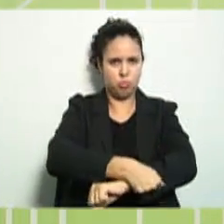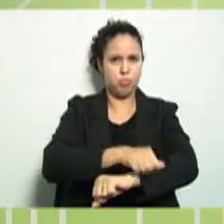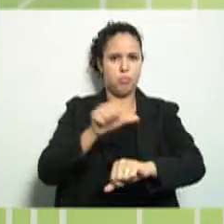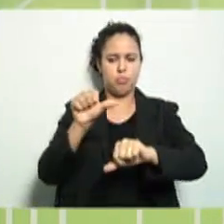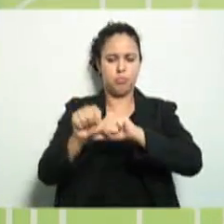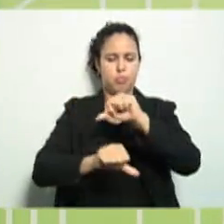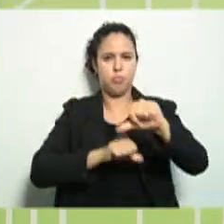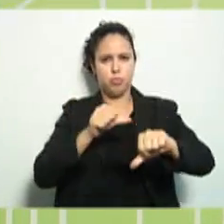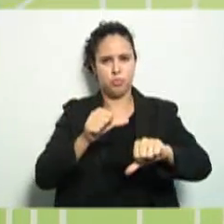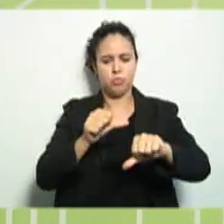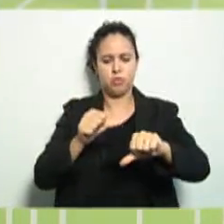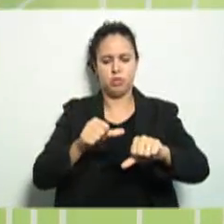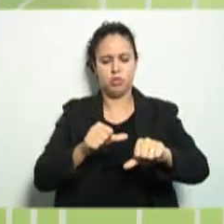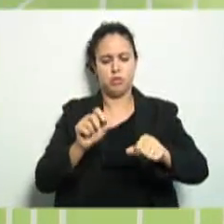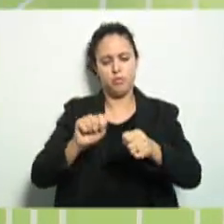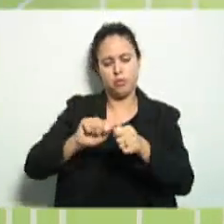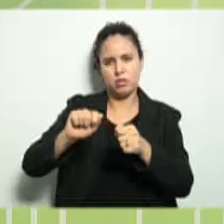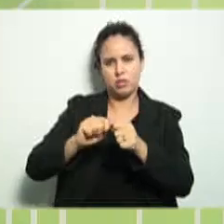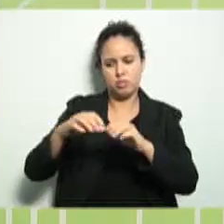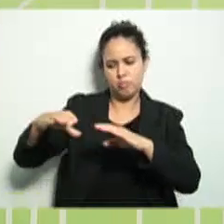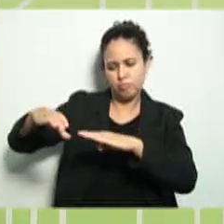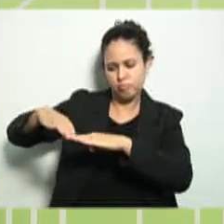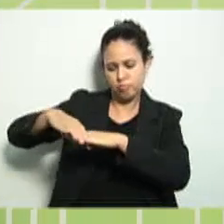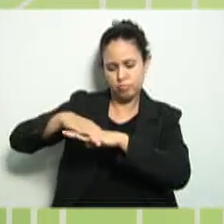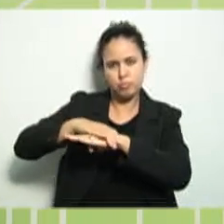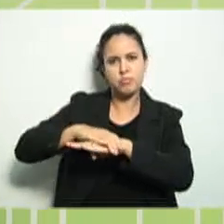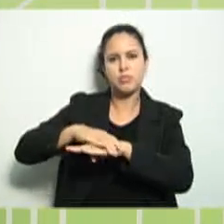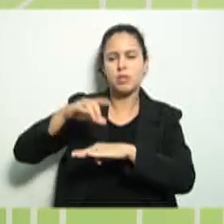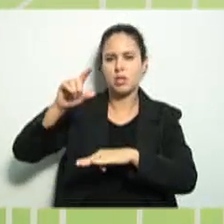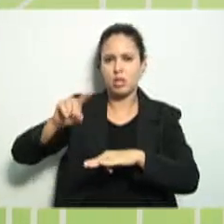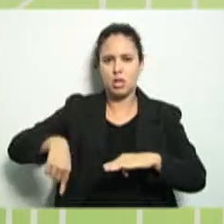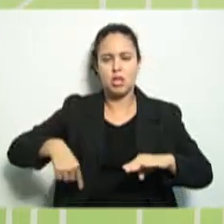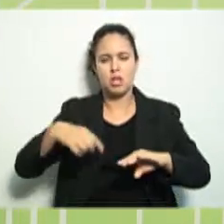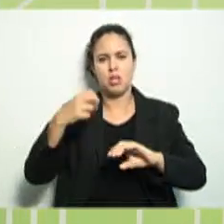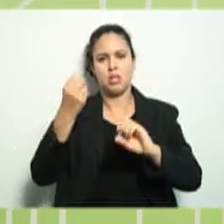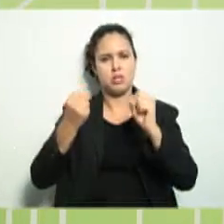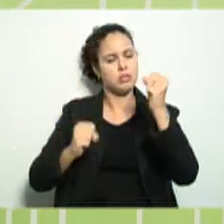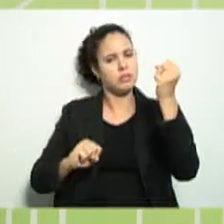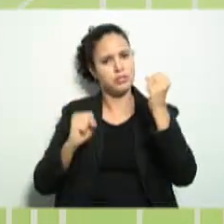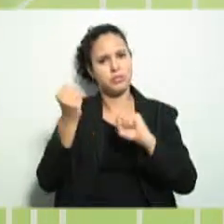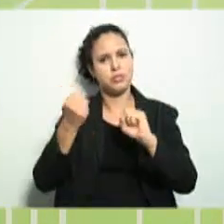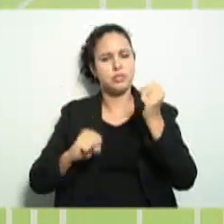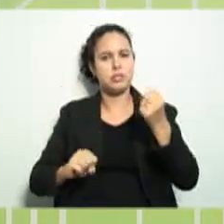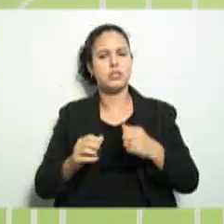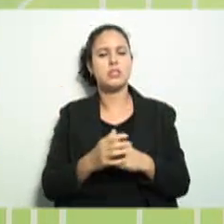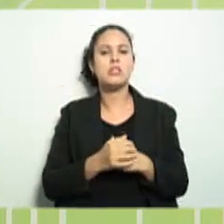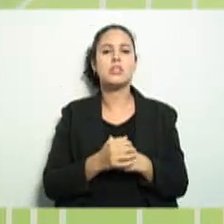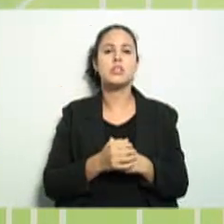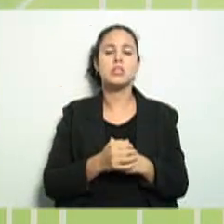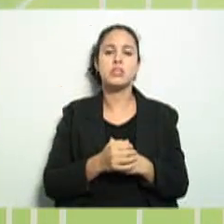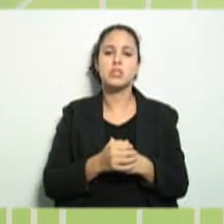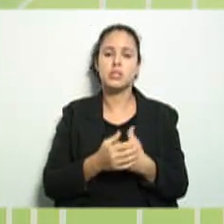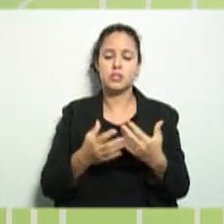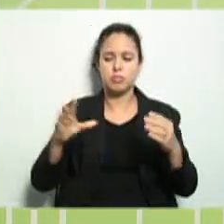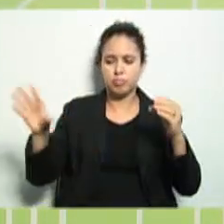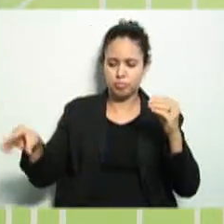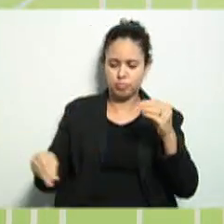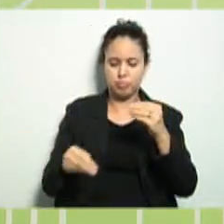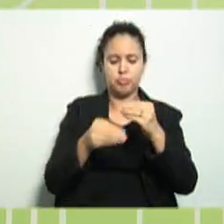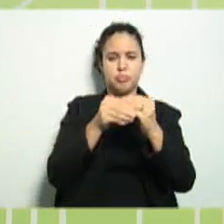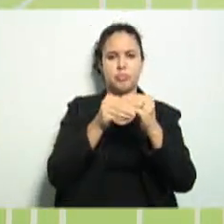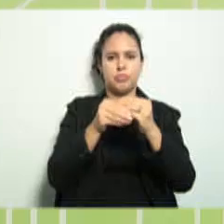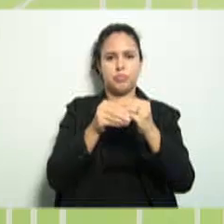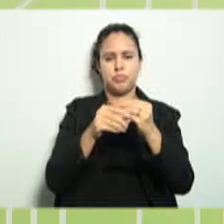se você transformar pranchas de madeira em móveis para vender ali na sua região, você está agregando valor, você